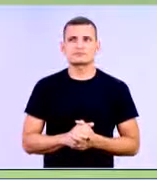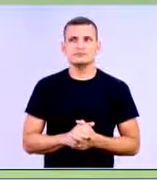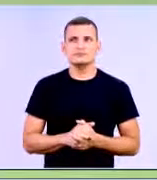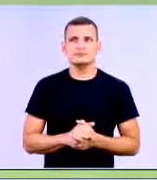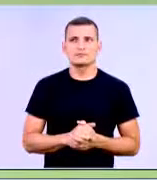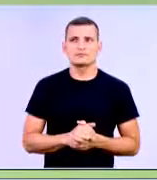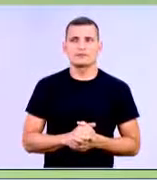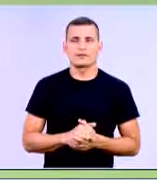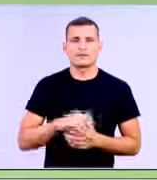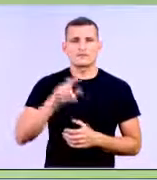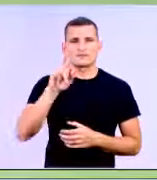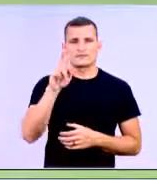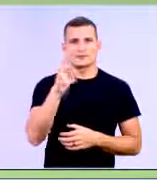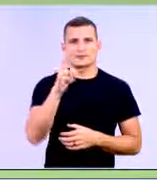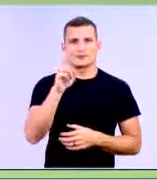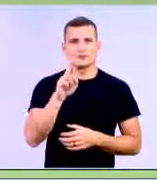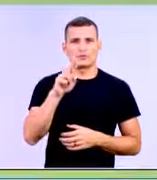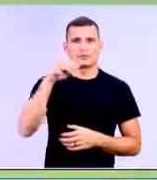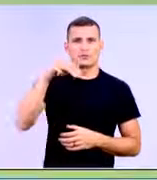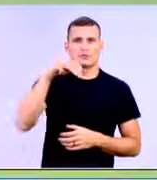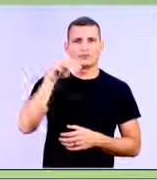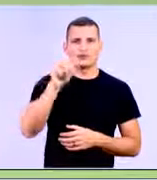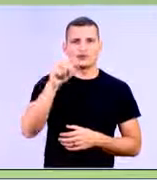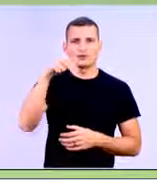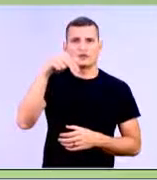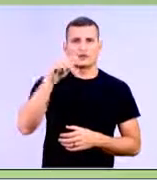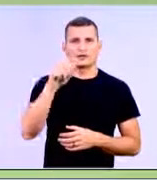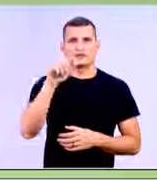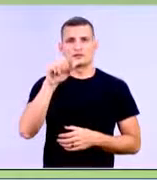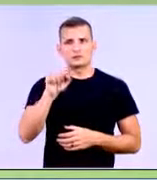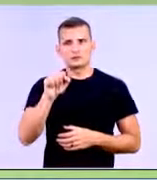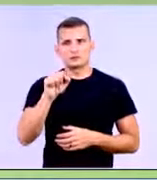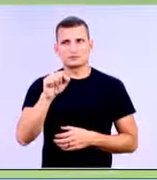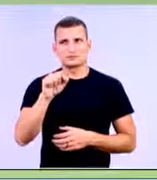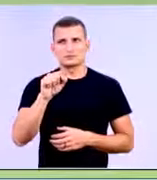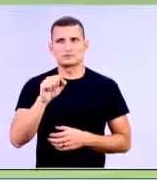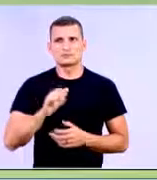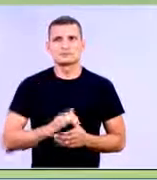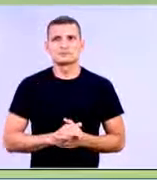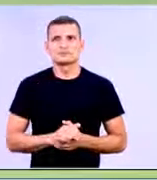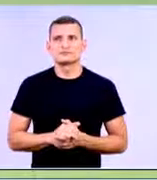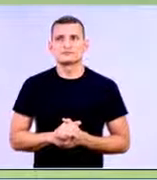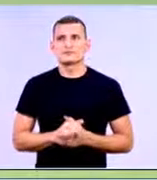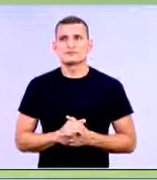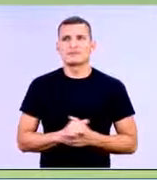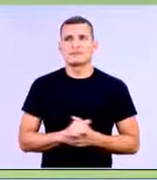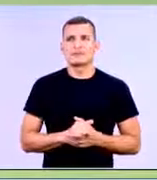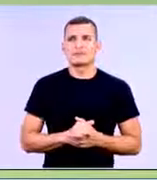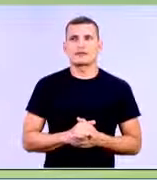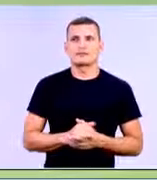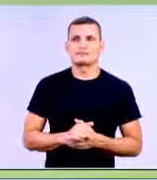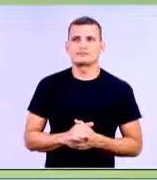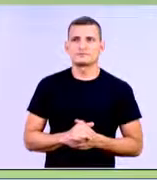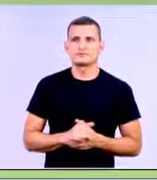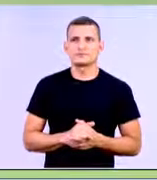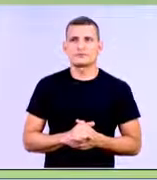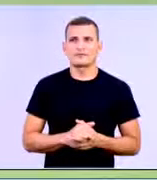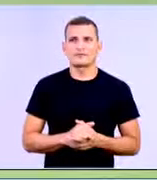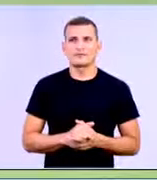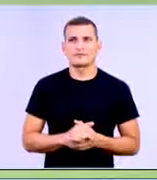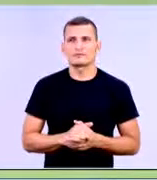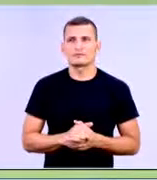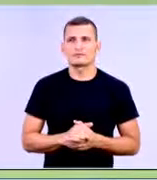temos aqui a vulnerabilidade, né? Conhecida como ser humano, que, diga-se de